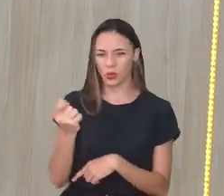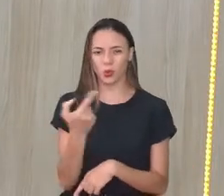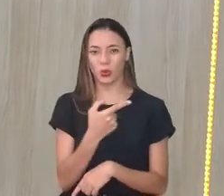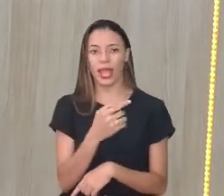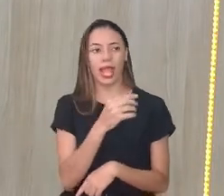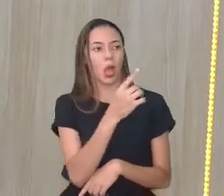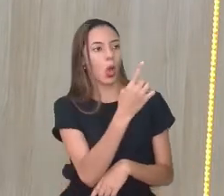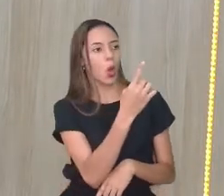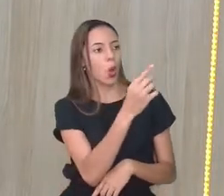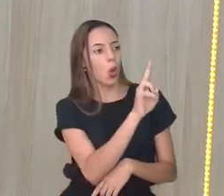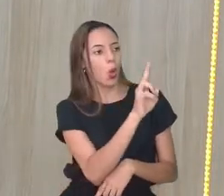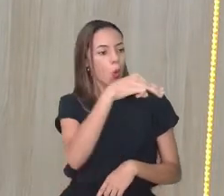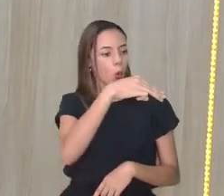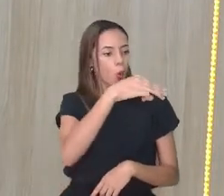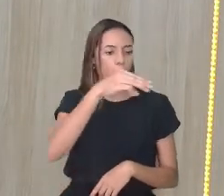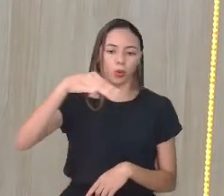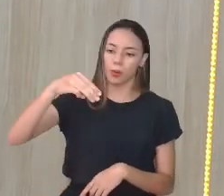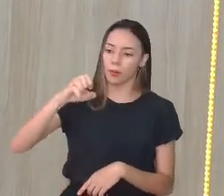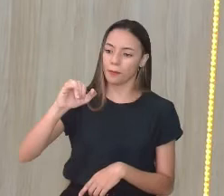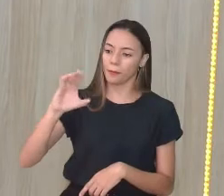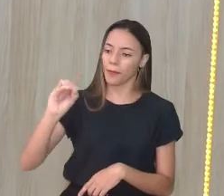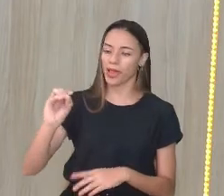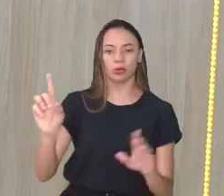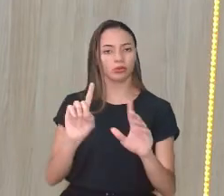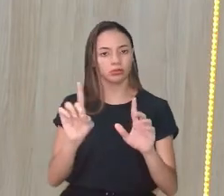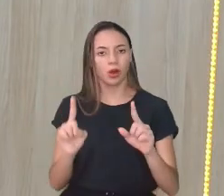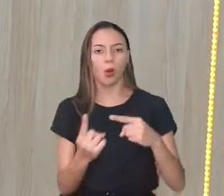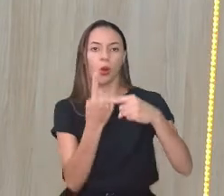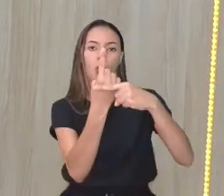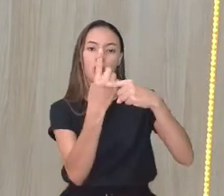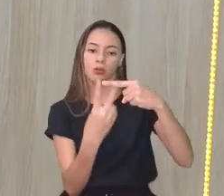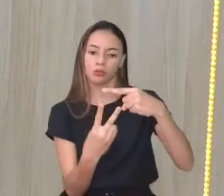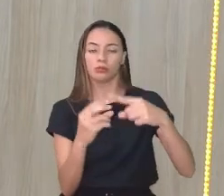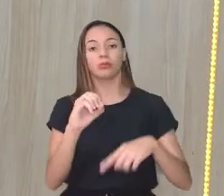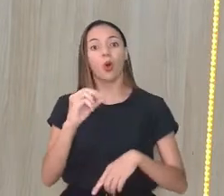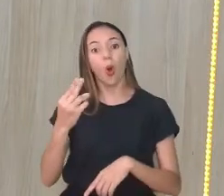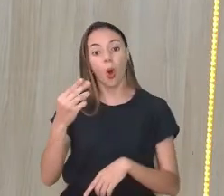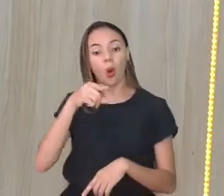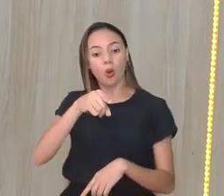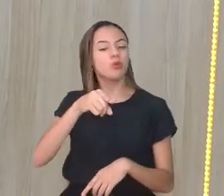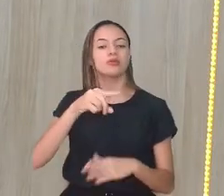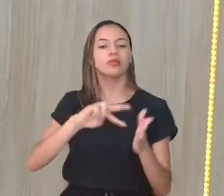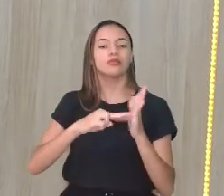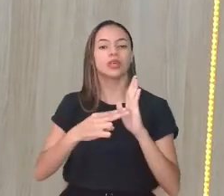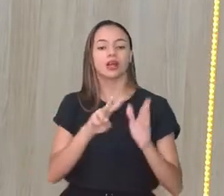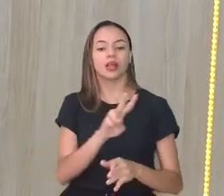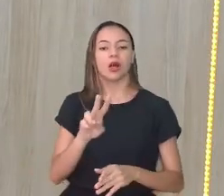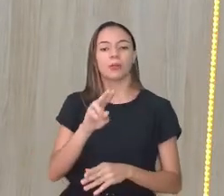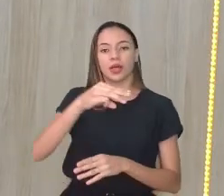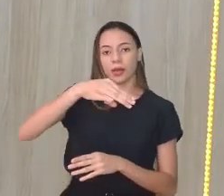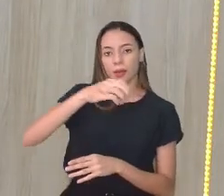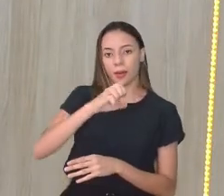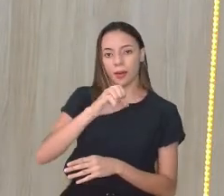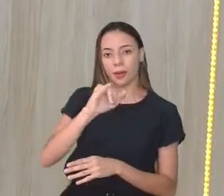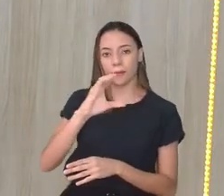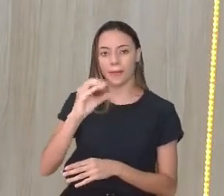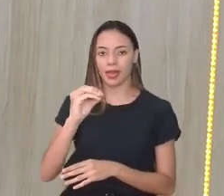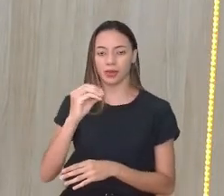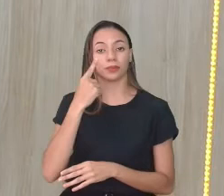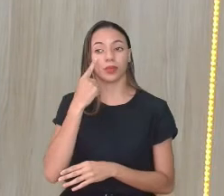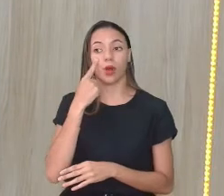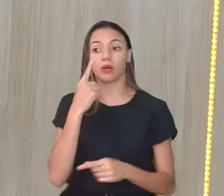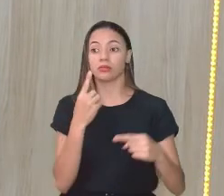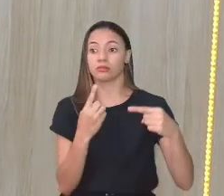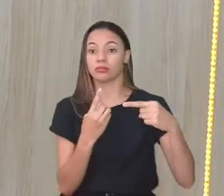né? Aqui é 1 sobre 2 ou simplesmente meio, tá certo? Então, veja, aquela fração ali, 3 sobre